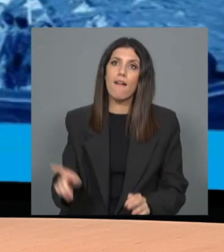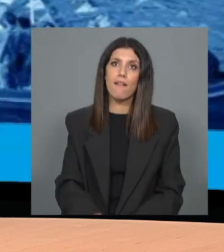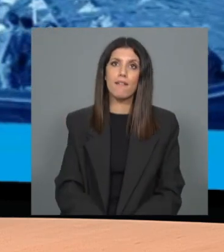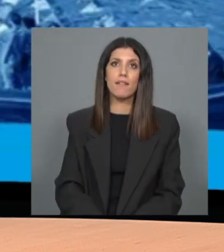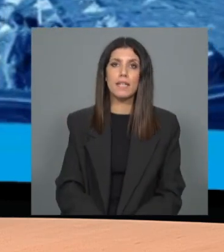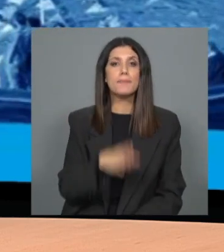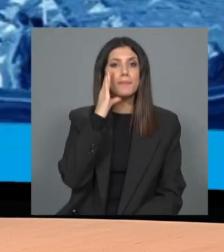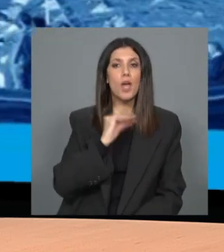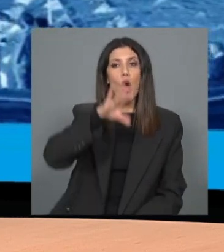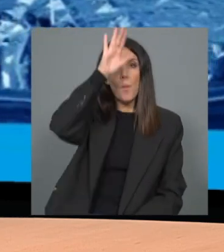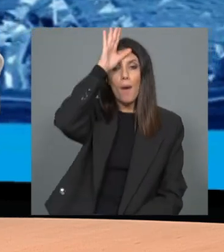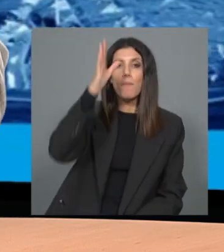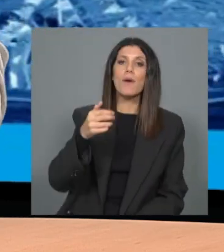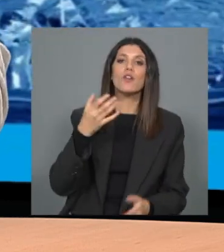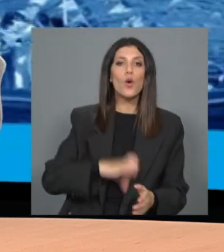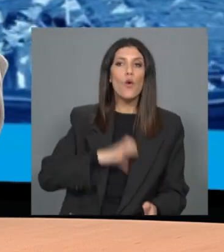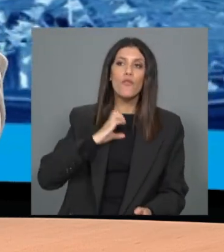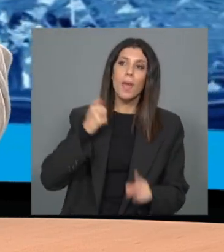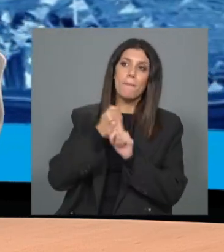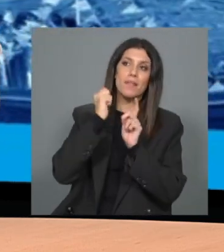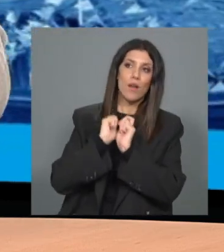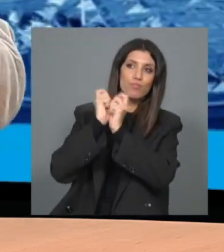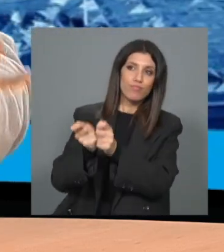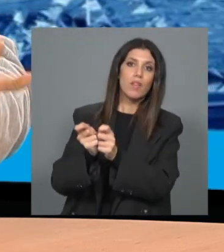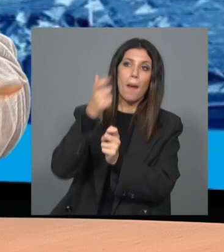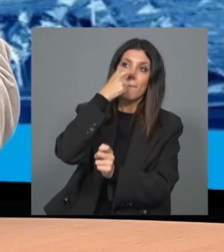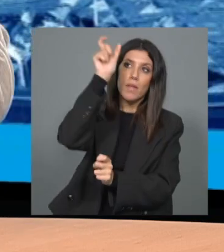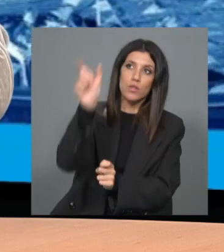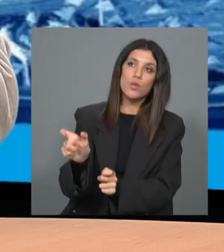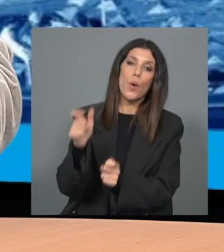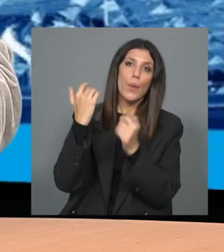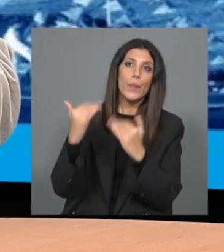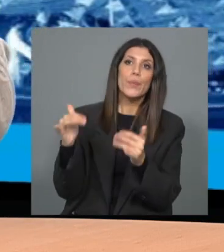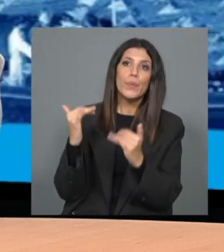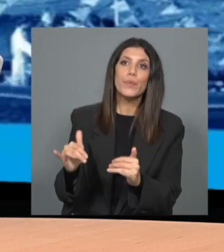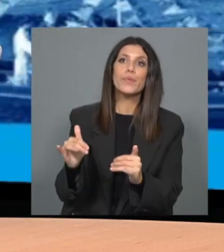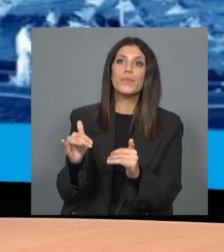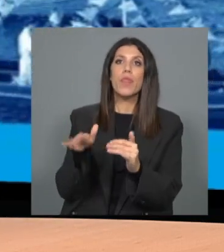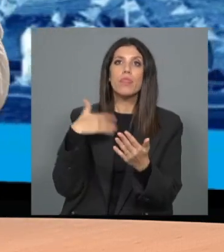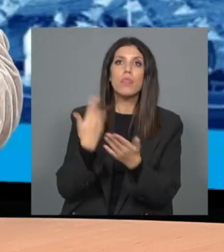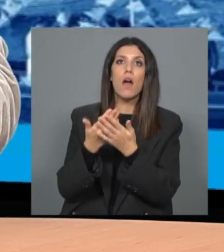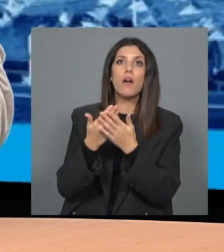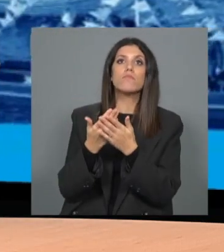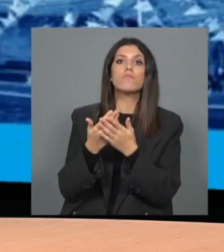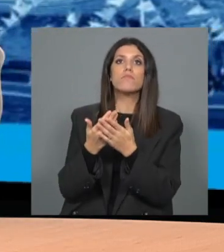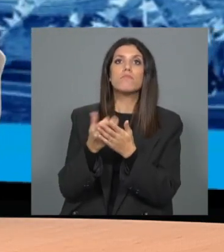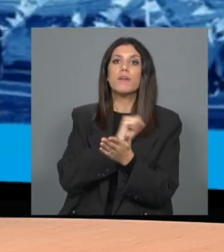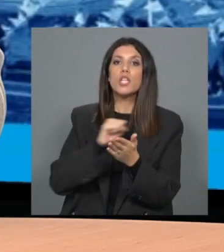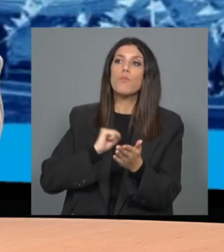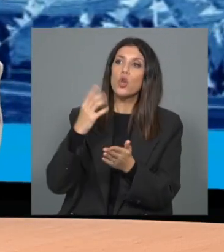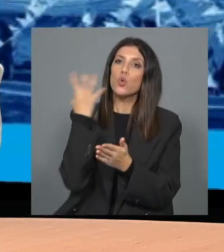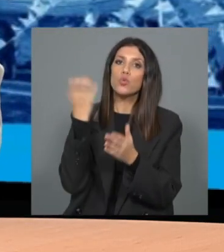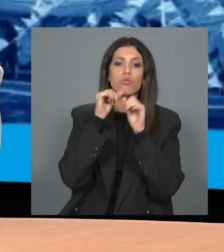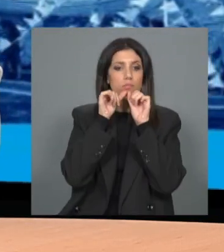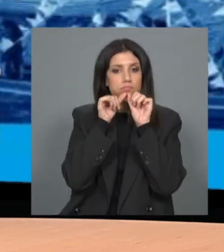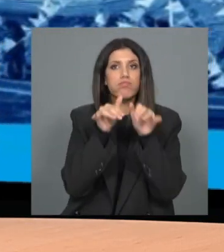Papa confia efetivamente esta missão, porque tem de ser alguém que leva um património cultural e de educação da Igreja Católica aos 5 continentes para entrar em diálogo